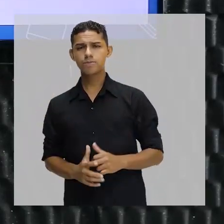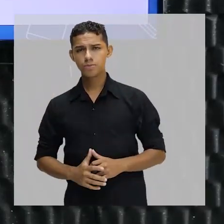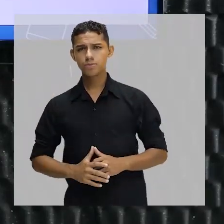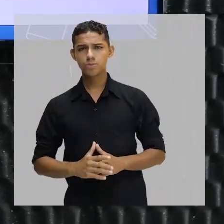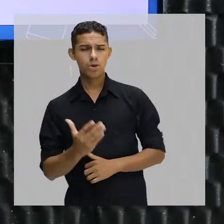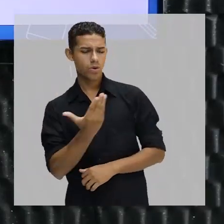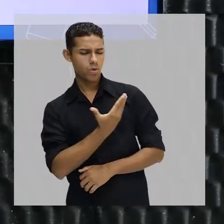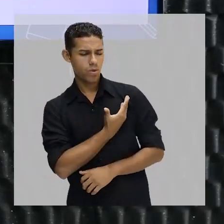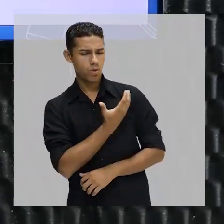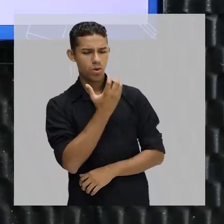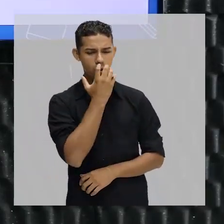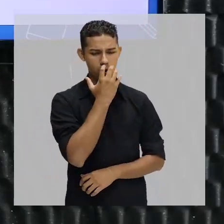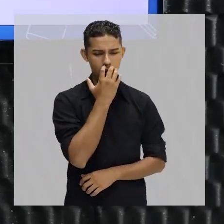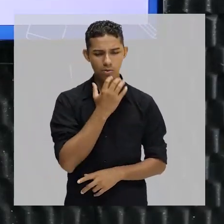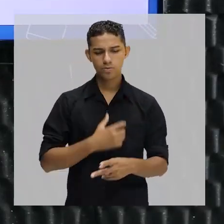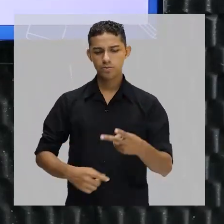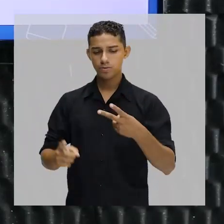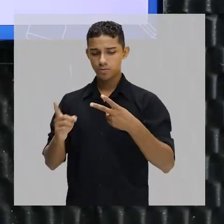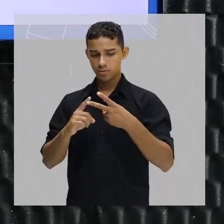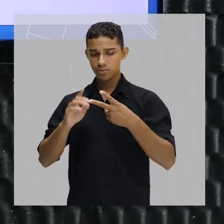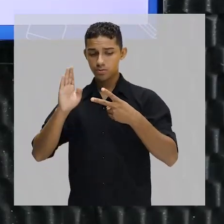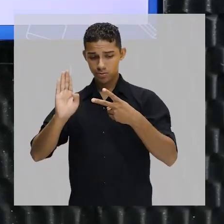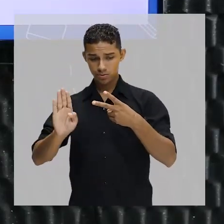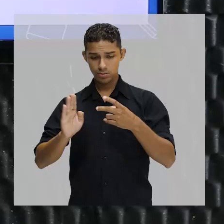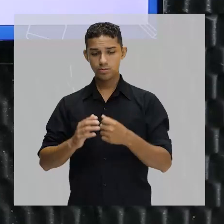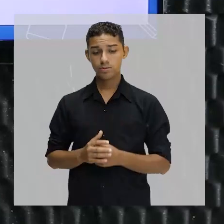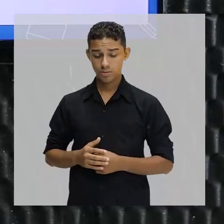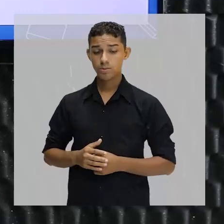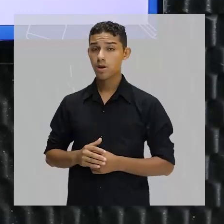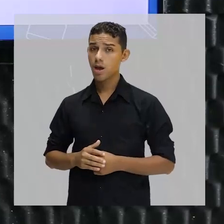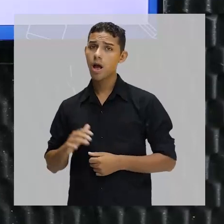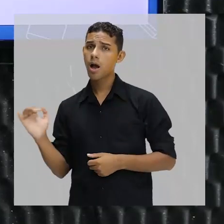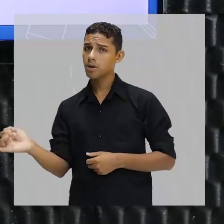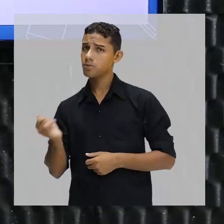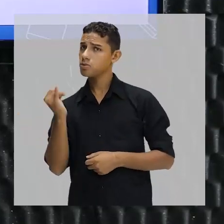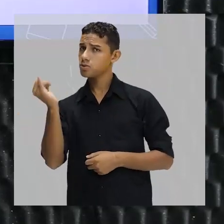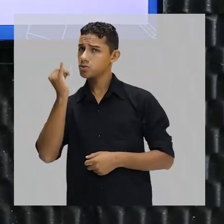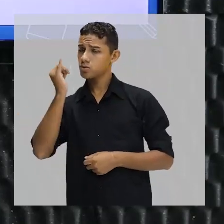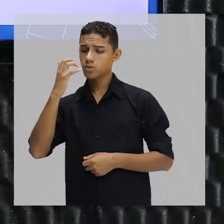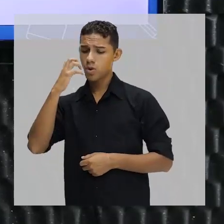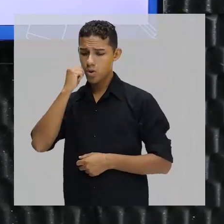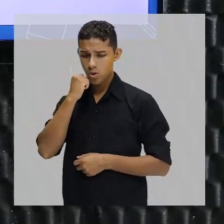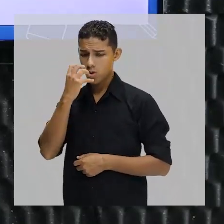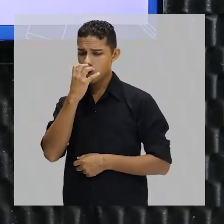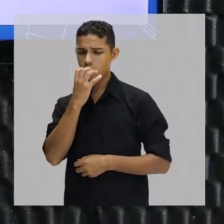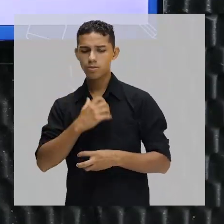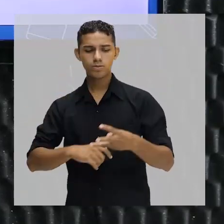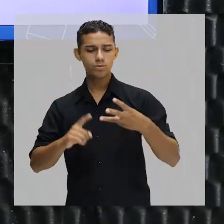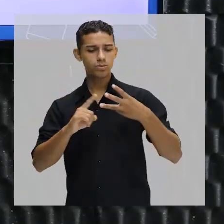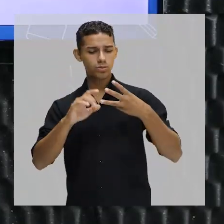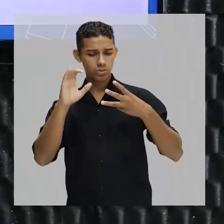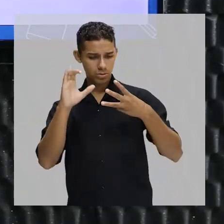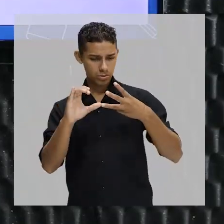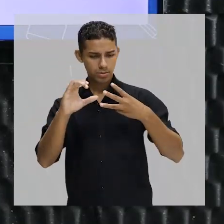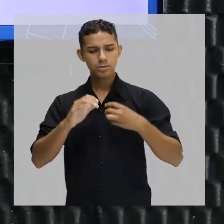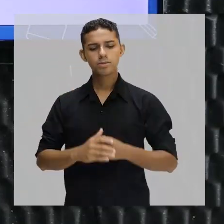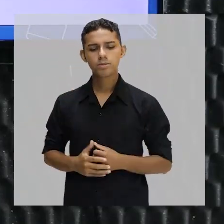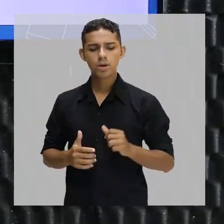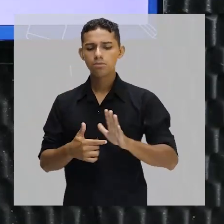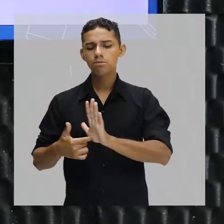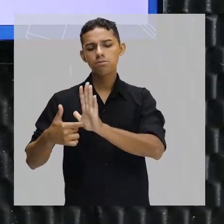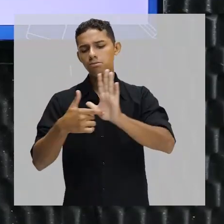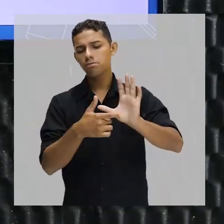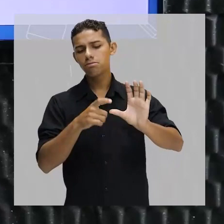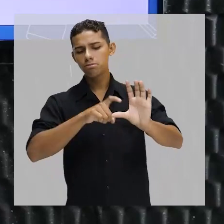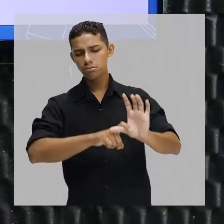cães. Letra B, realçar as vantagens de se adotar um cão. Letra C, mostrar a dependência decorrente